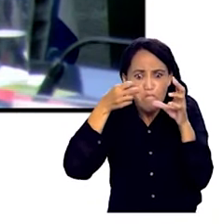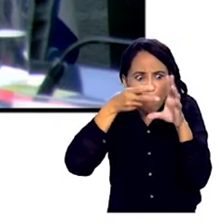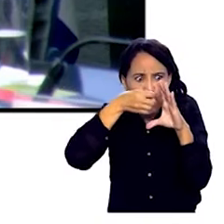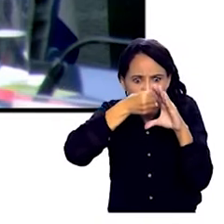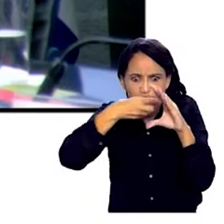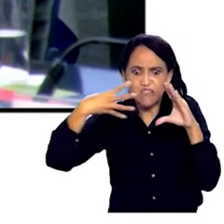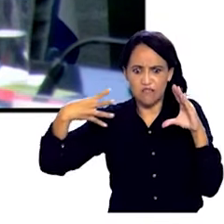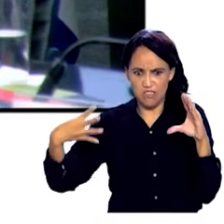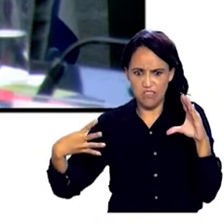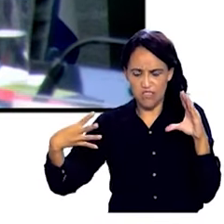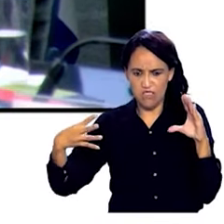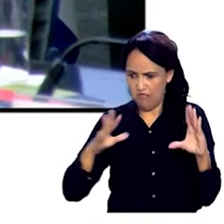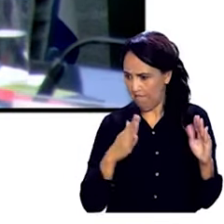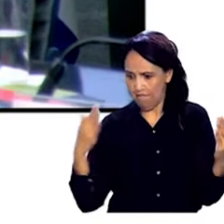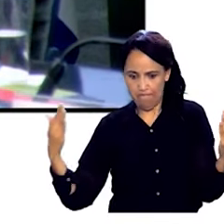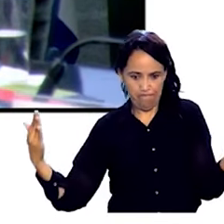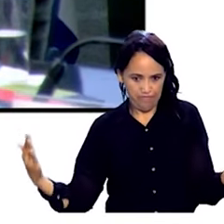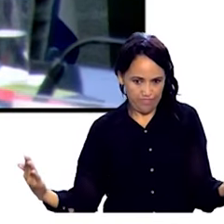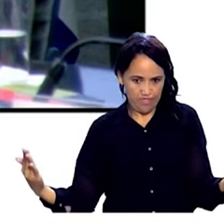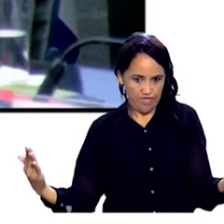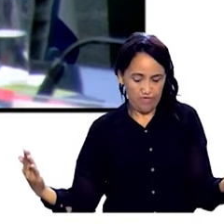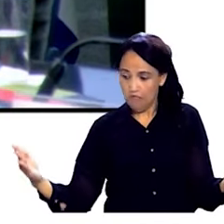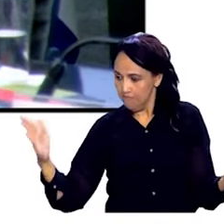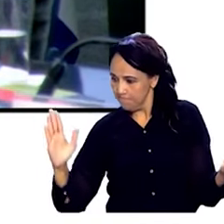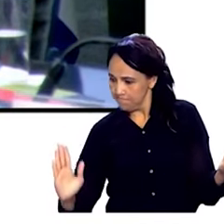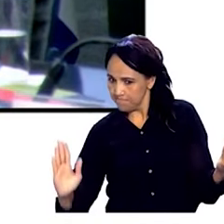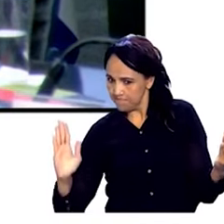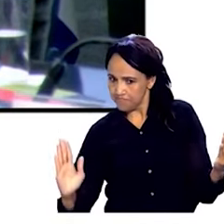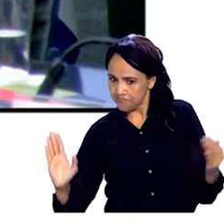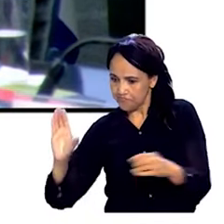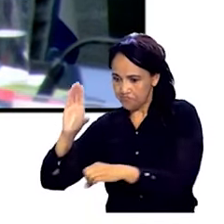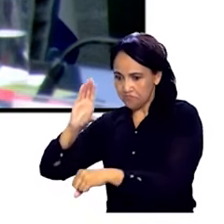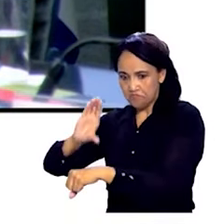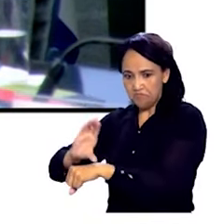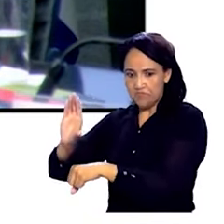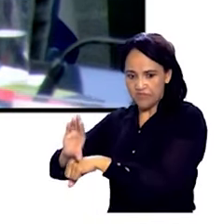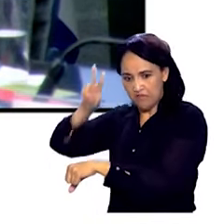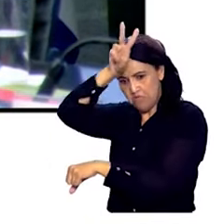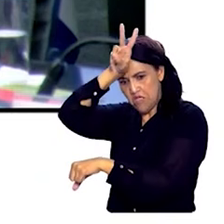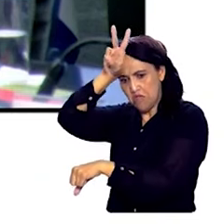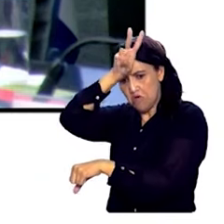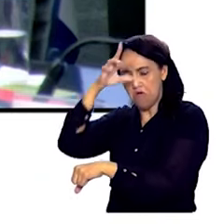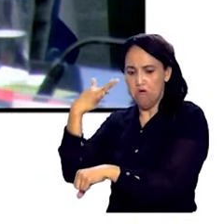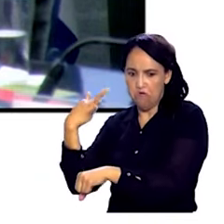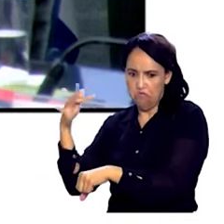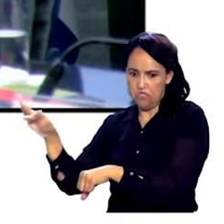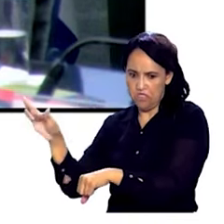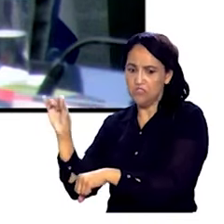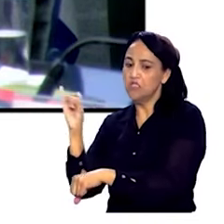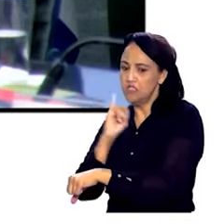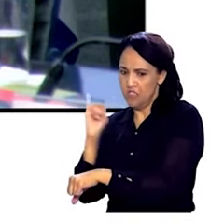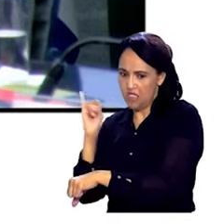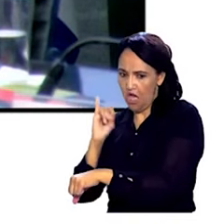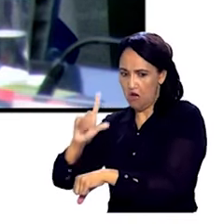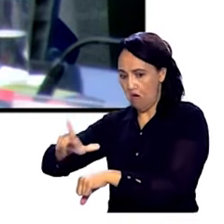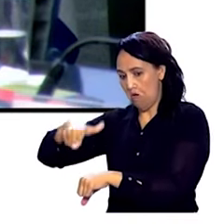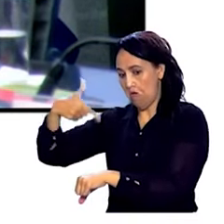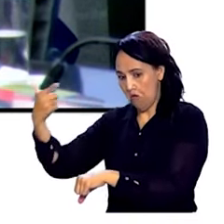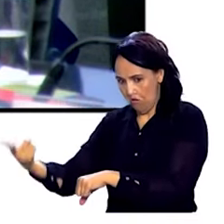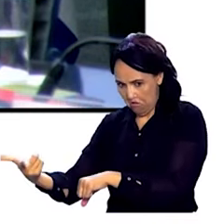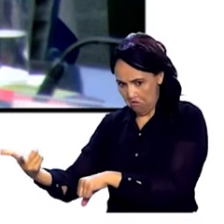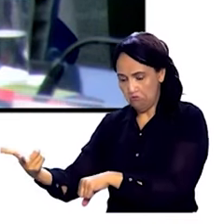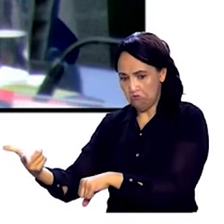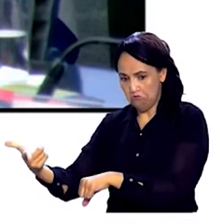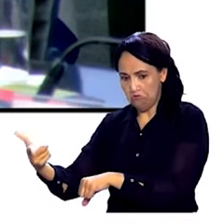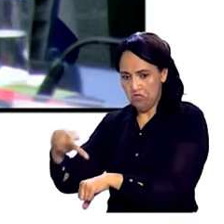jurisdições de Direito Civil como peru França Itália ou outros países Chile eh na